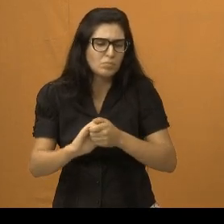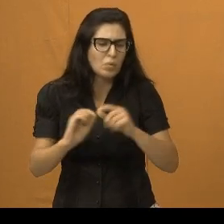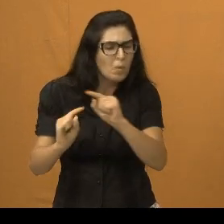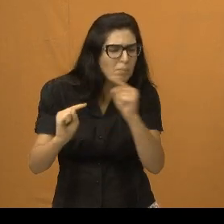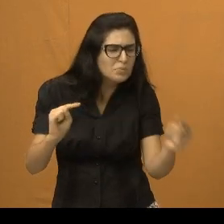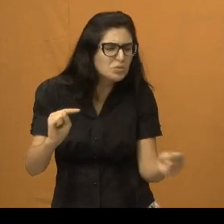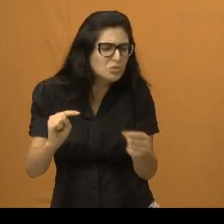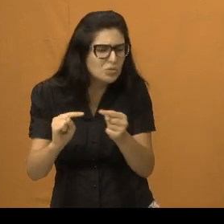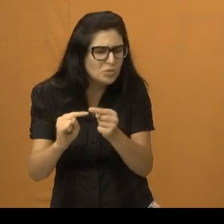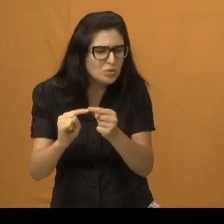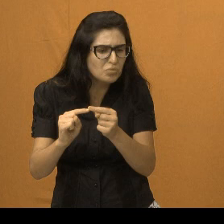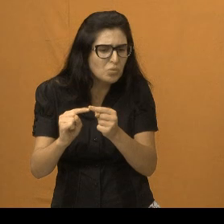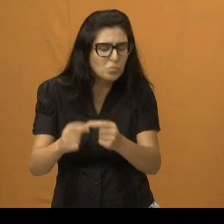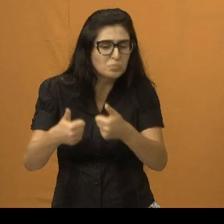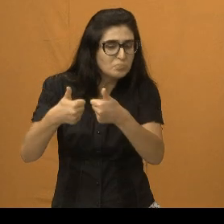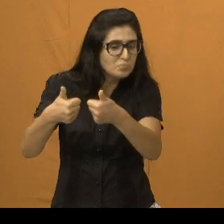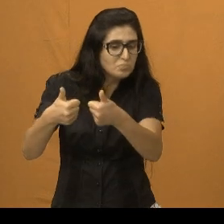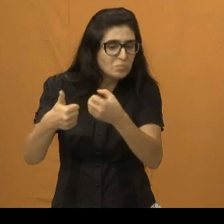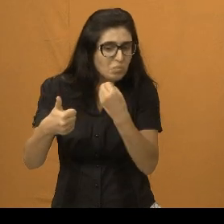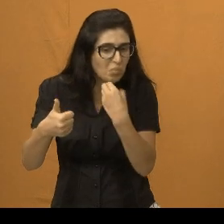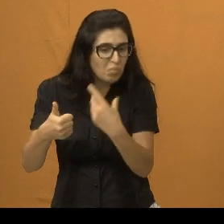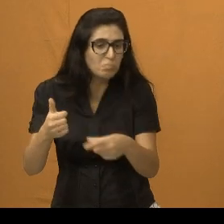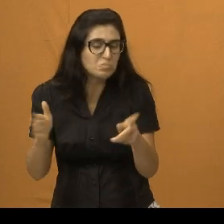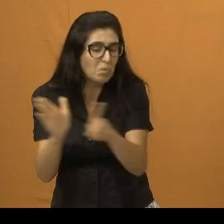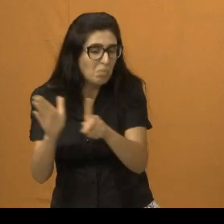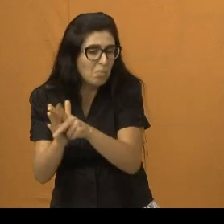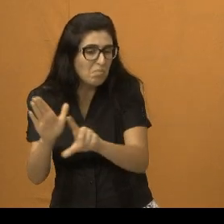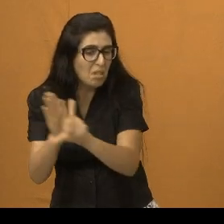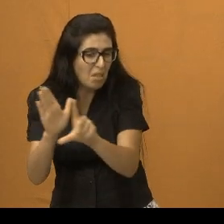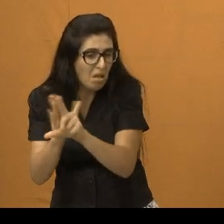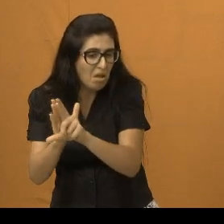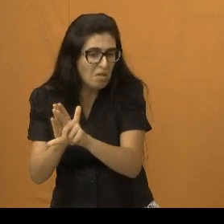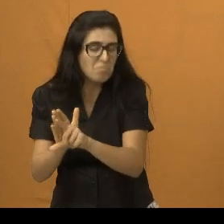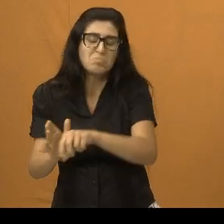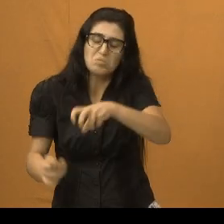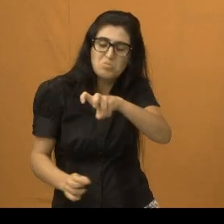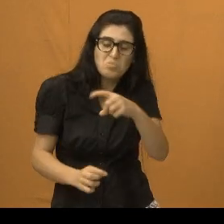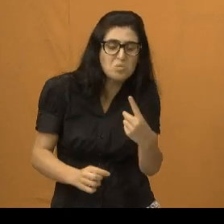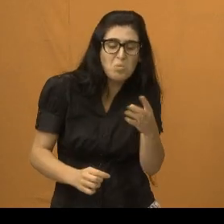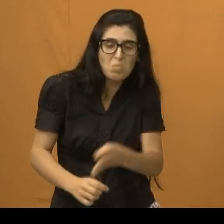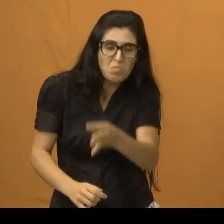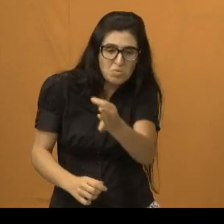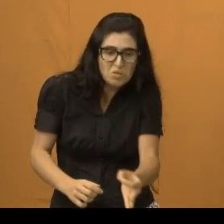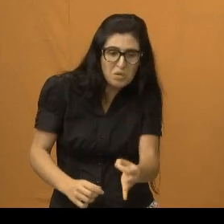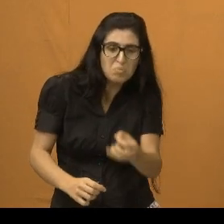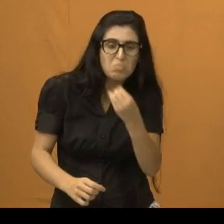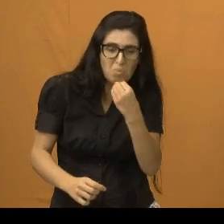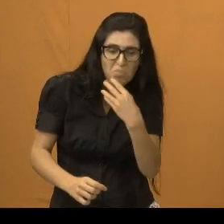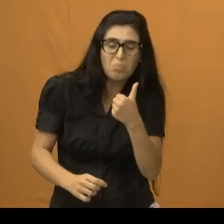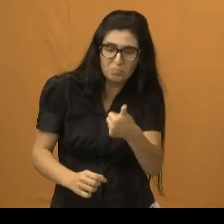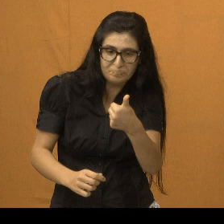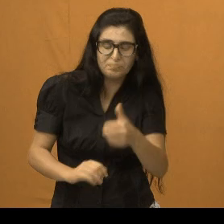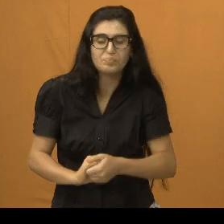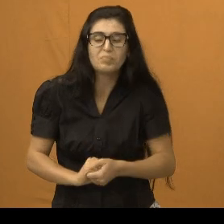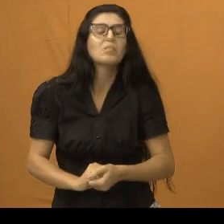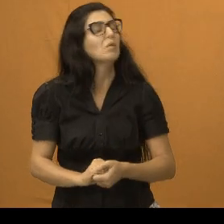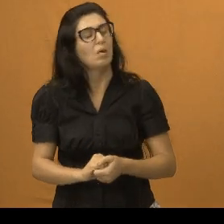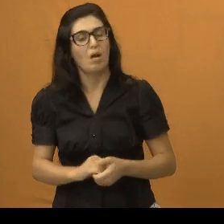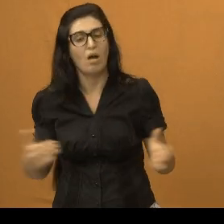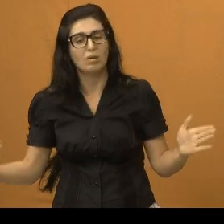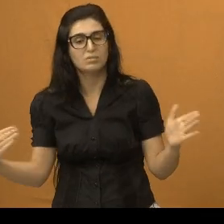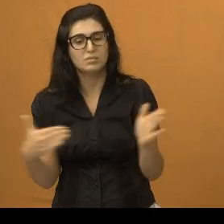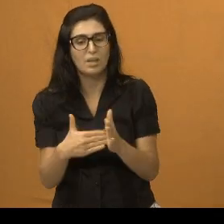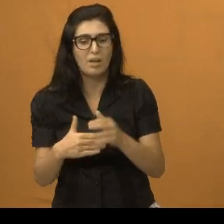de prudência que a própria lei oferece para a gente, que é de 51%. E, por fim, o nosso